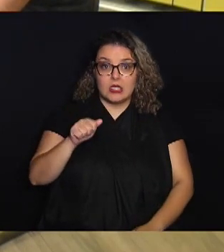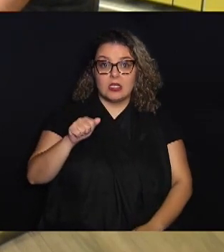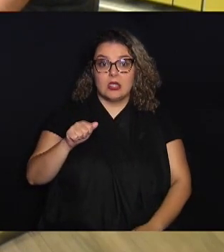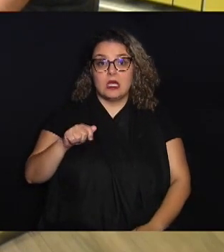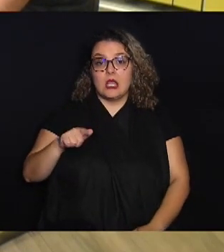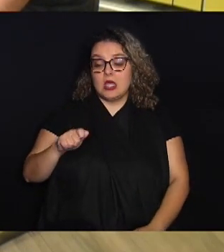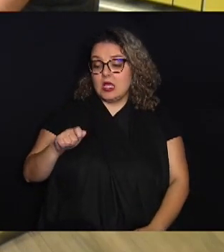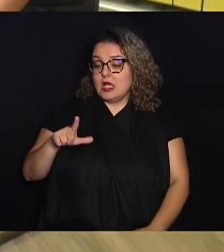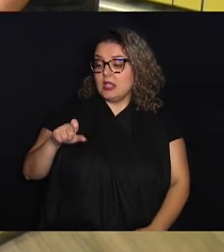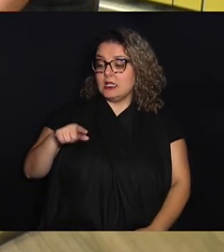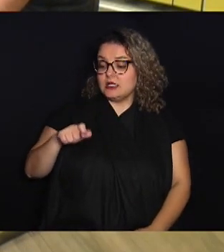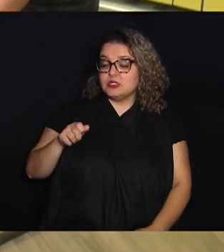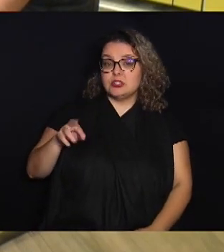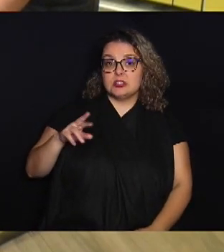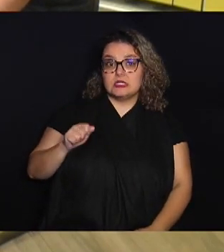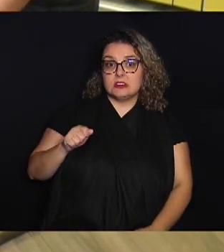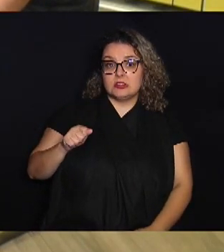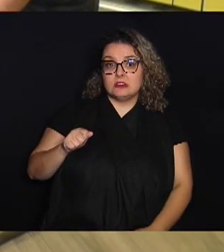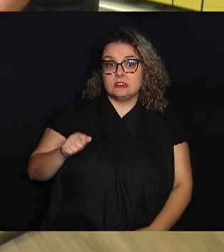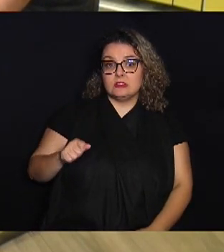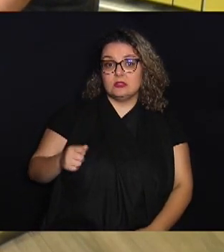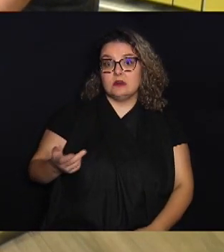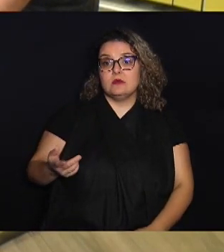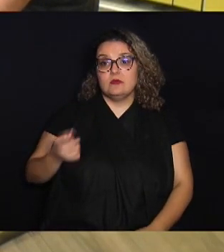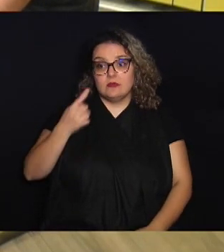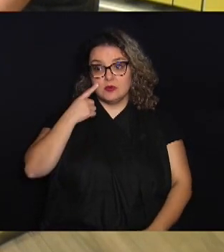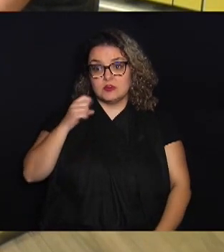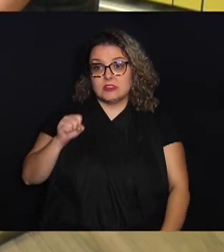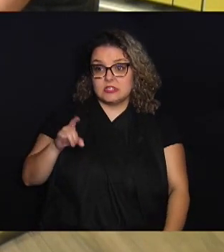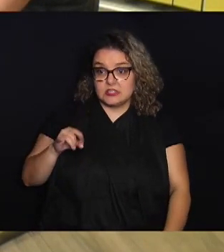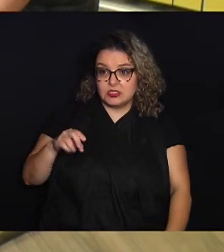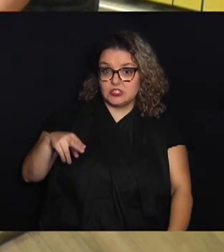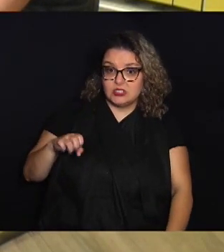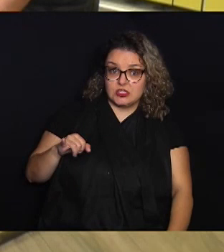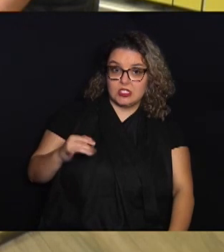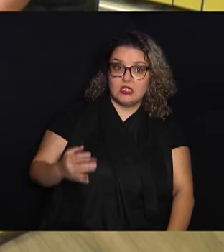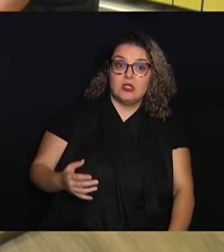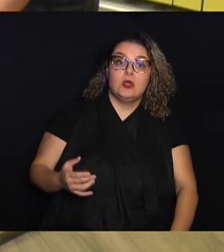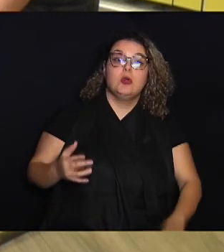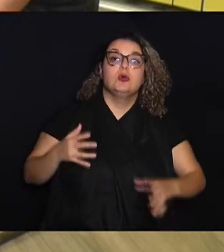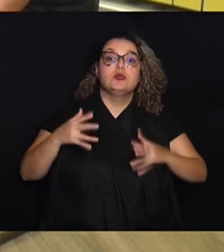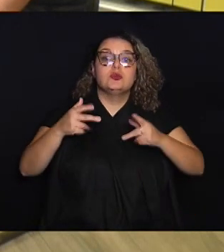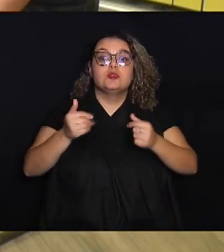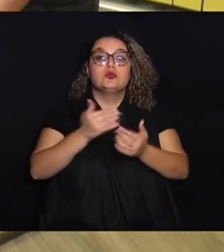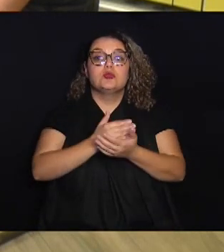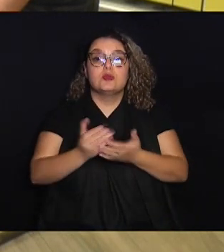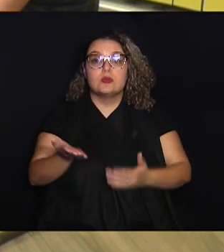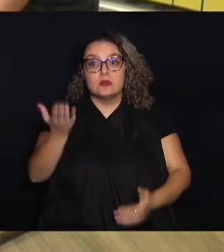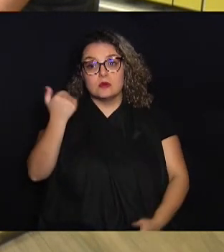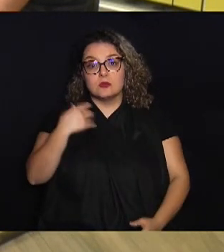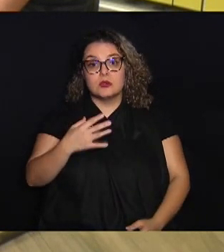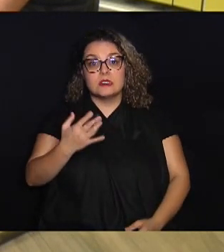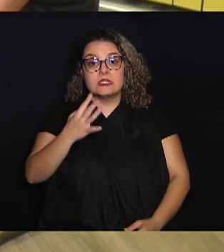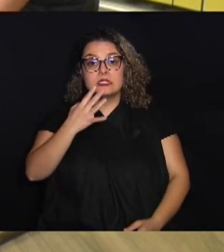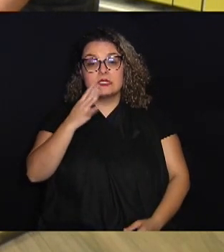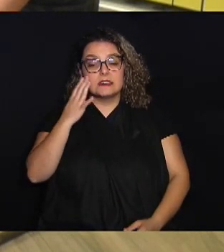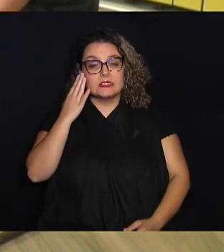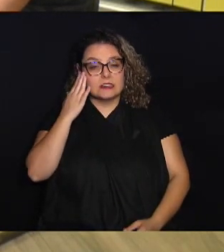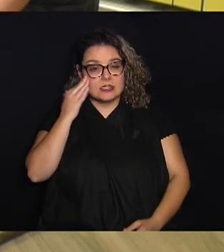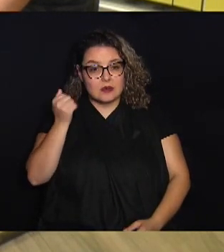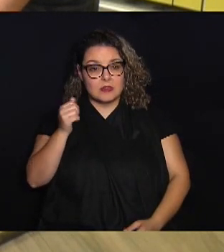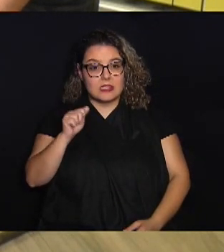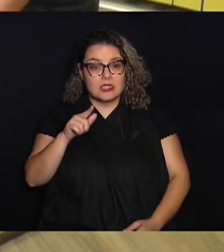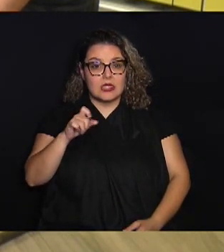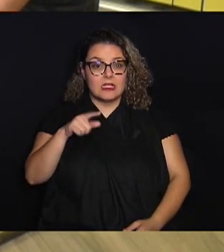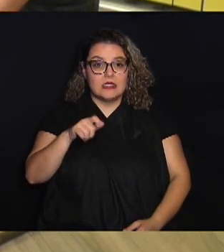Alexandra Dias, porque ela está, viu, Sidney, Irene, ela está onde tudo começou. Vamos saber da Alexandra, então, exatamente